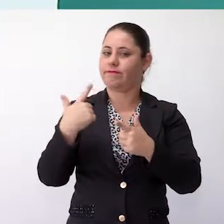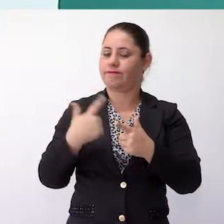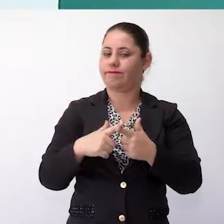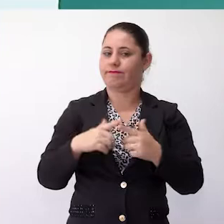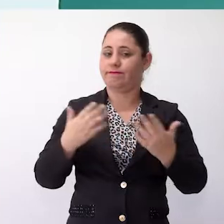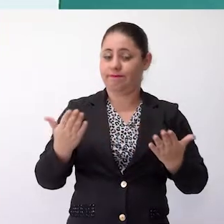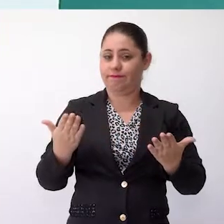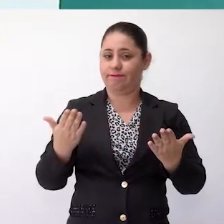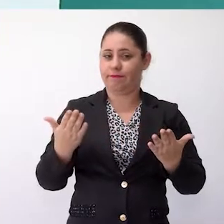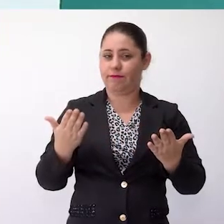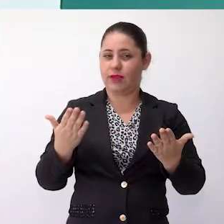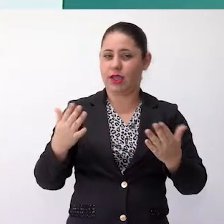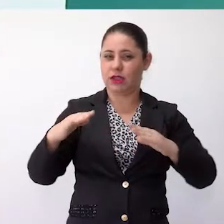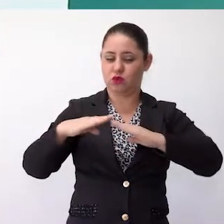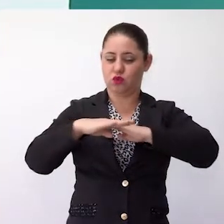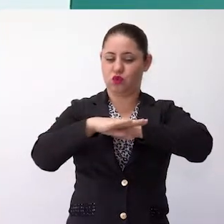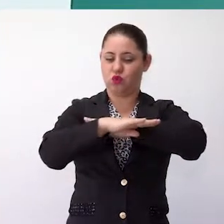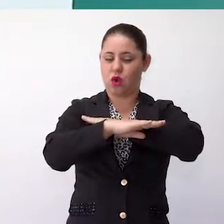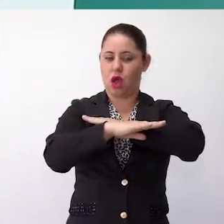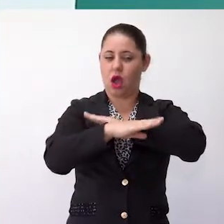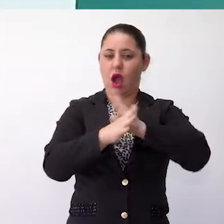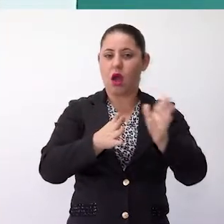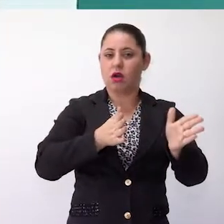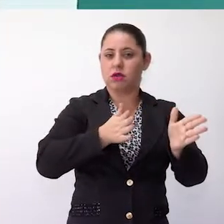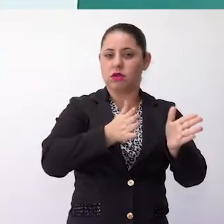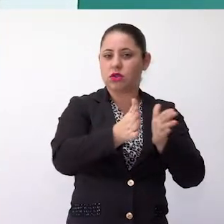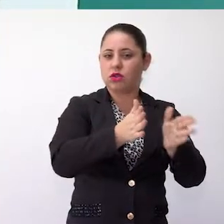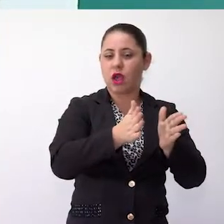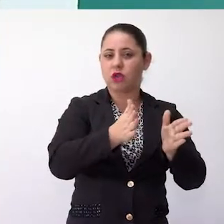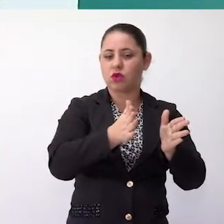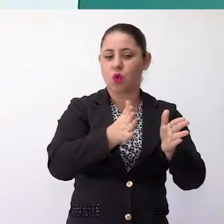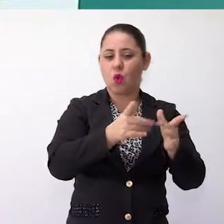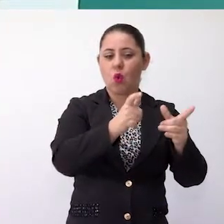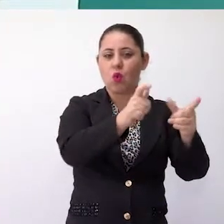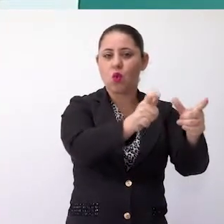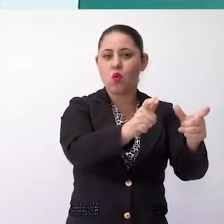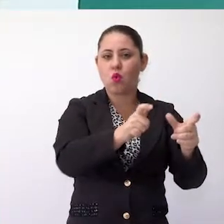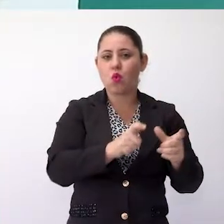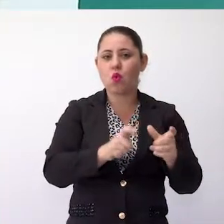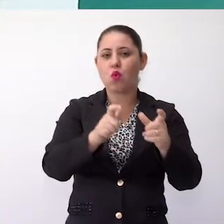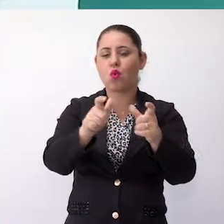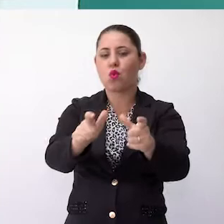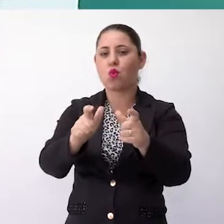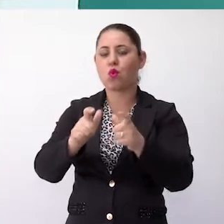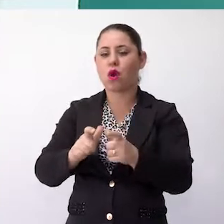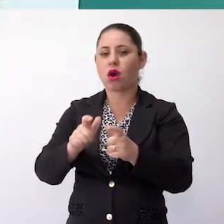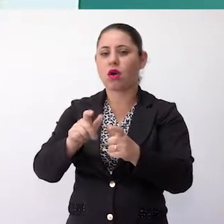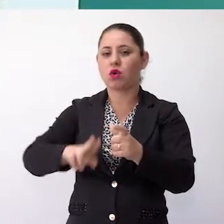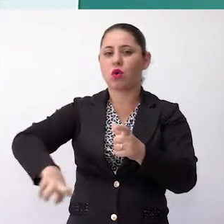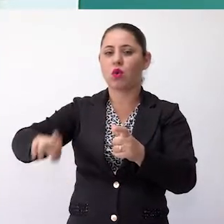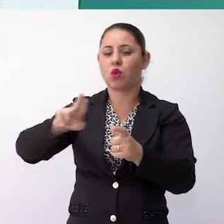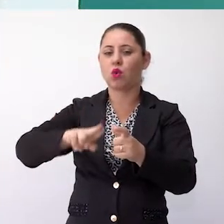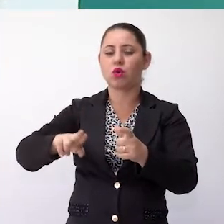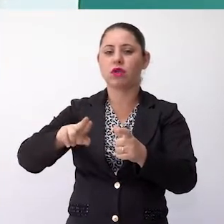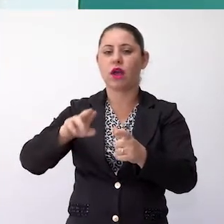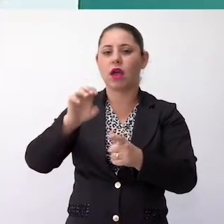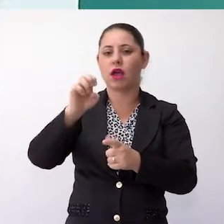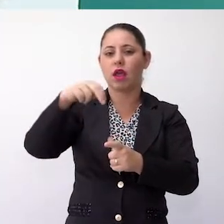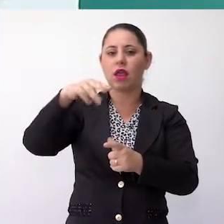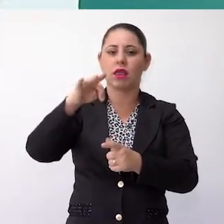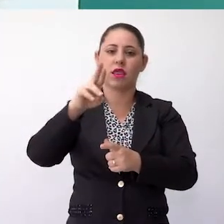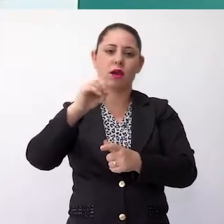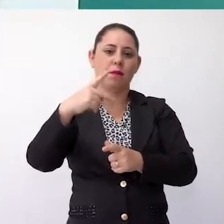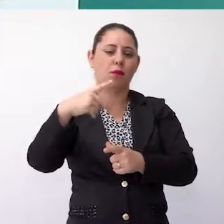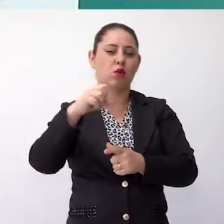porque são estradas que dão acesso a alguns pontos que a gente chama, que eles utilizam como entreposto,